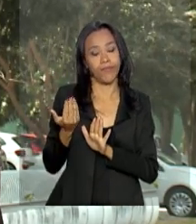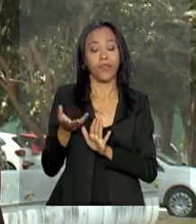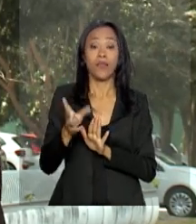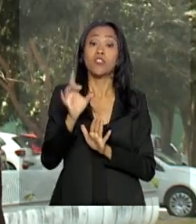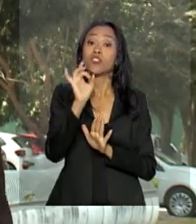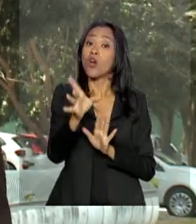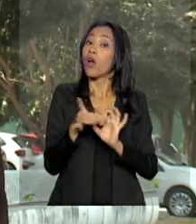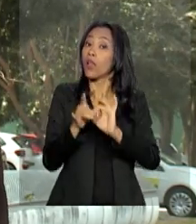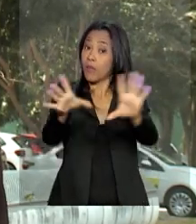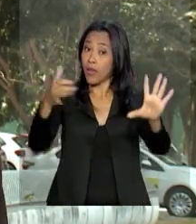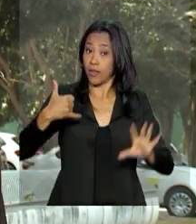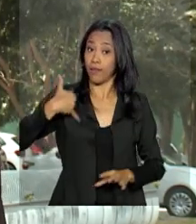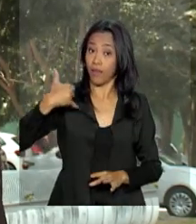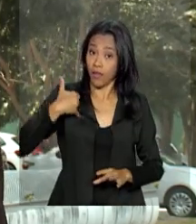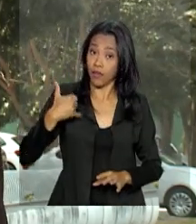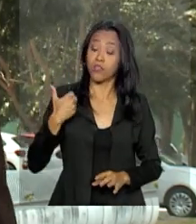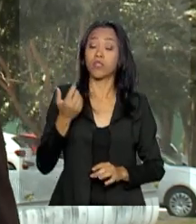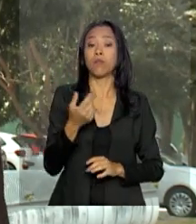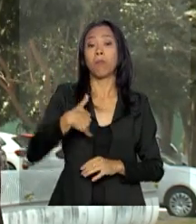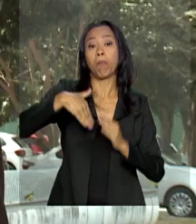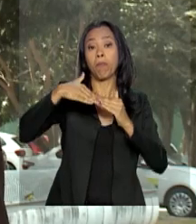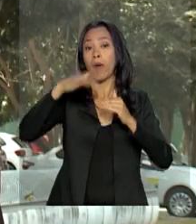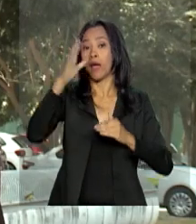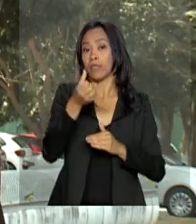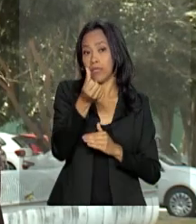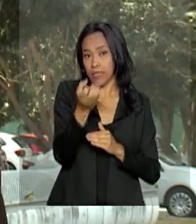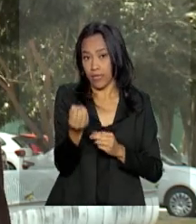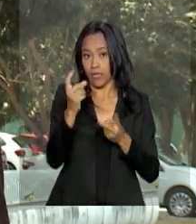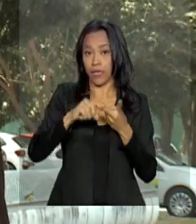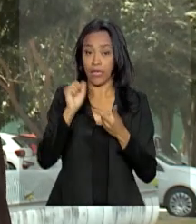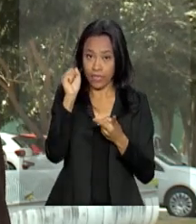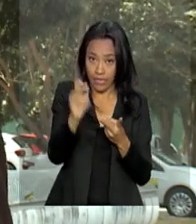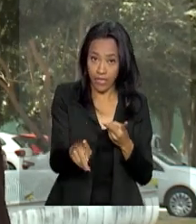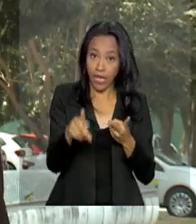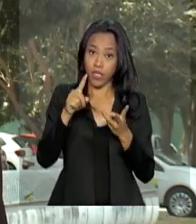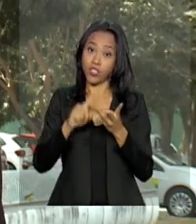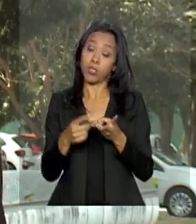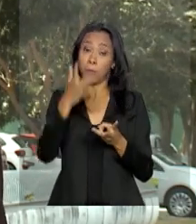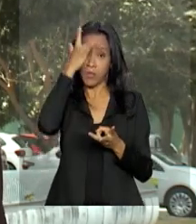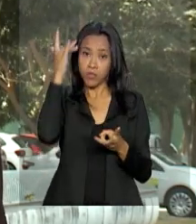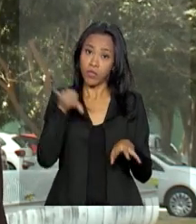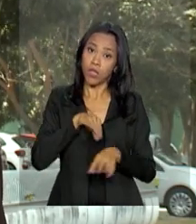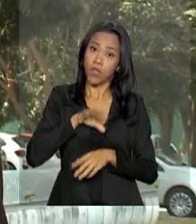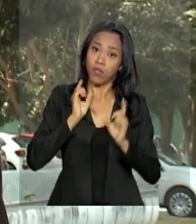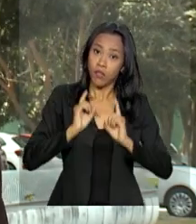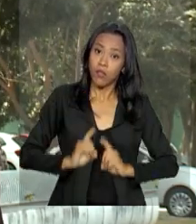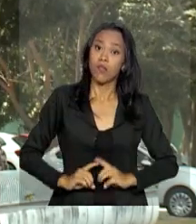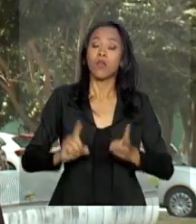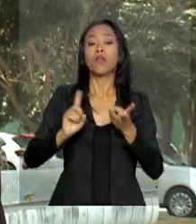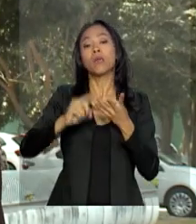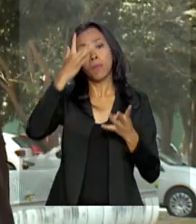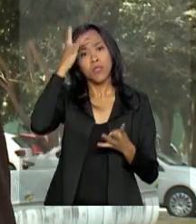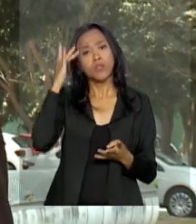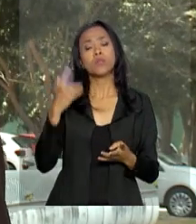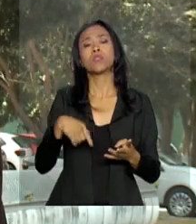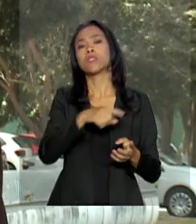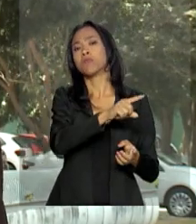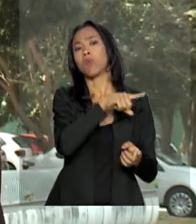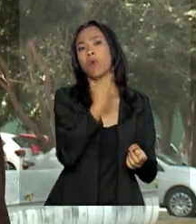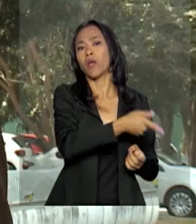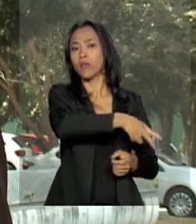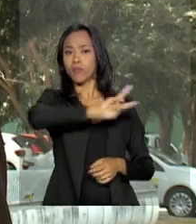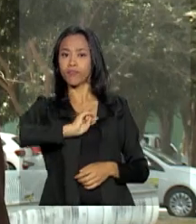pessoas com mais de 60 anos aposentados e inválidos e herdeiros de cotistas que já morreram